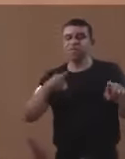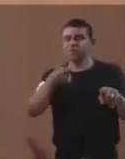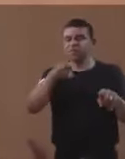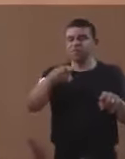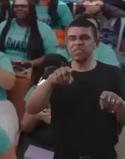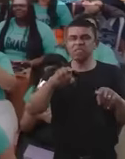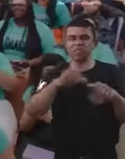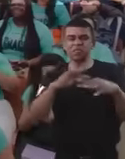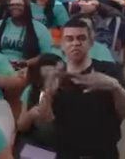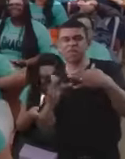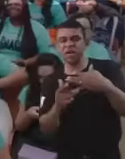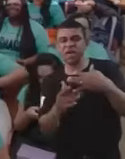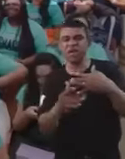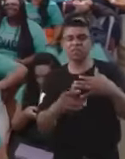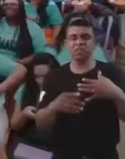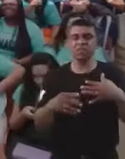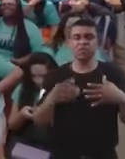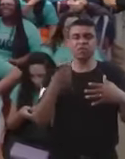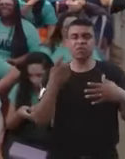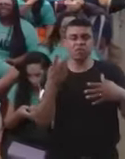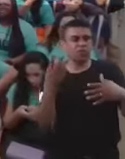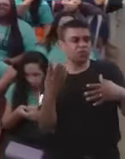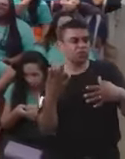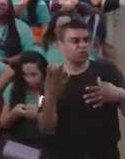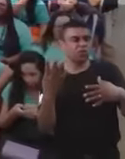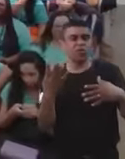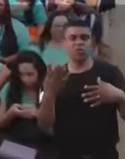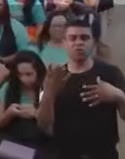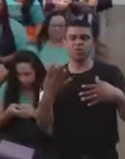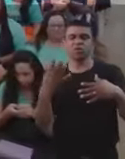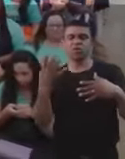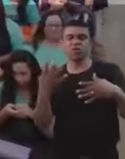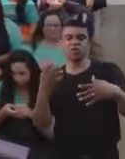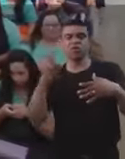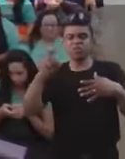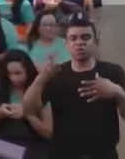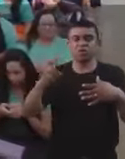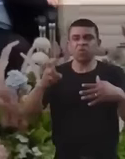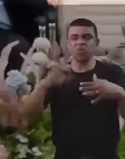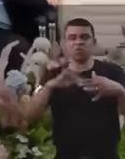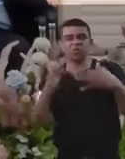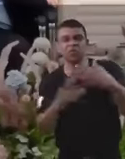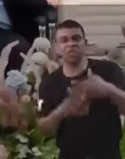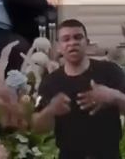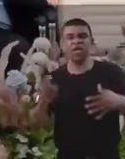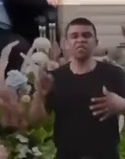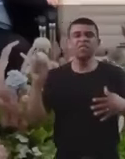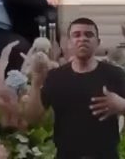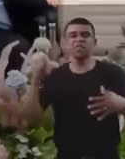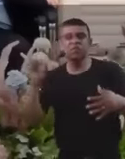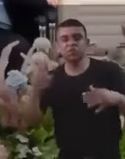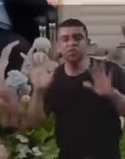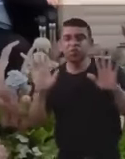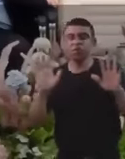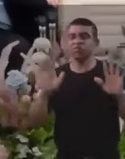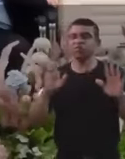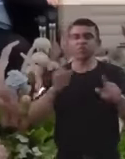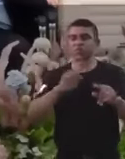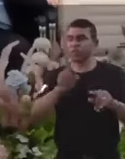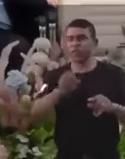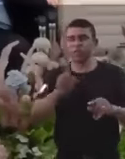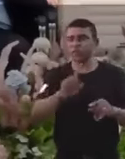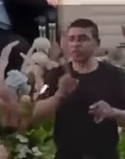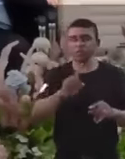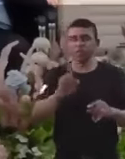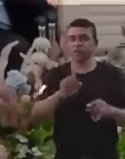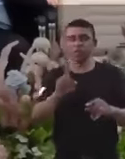kkk, kkk. Você teve tempo para estudar, mas preferiu a série da Netflix. Você